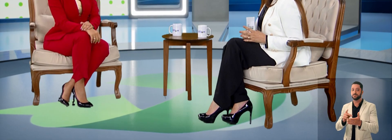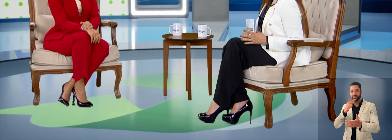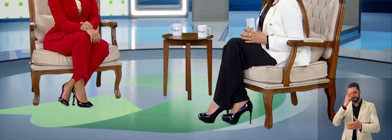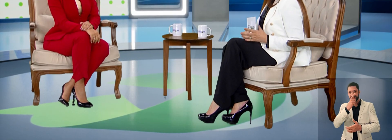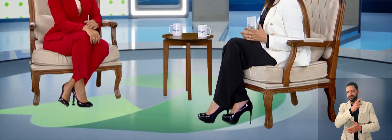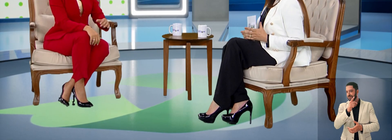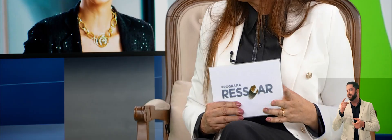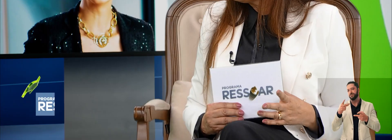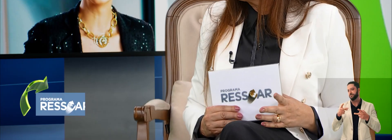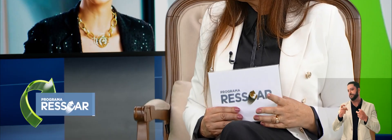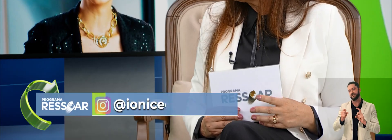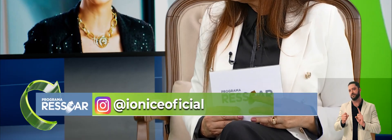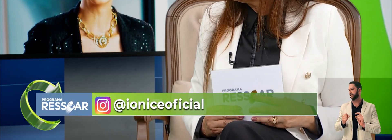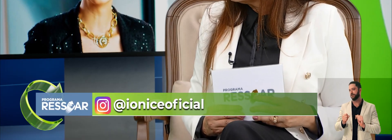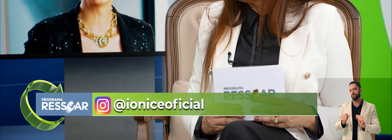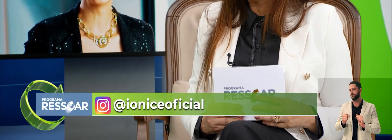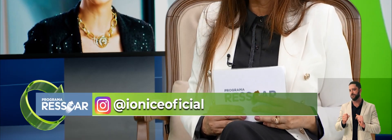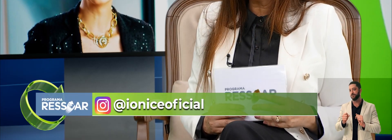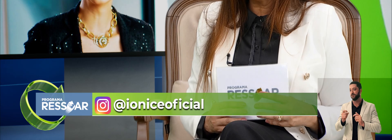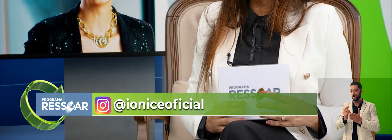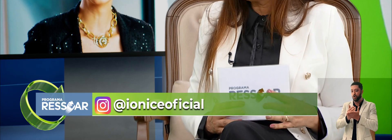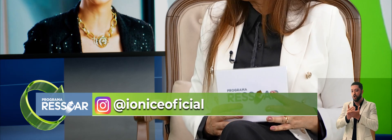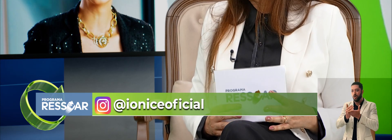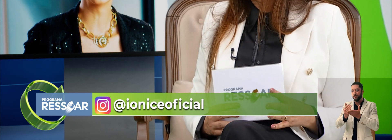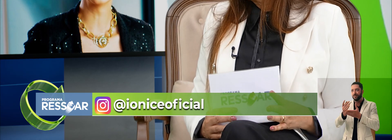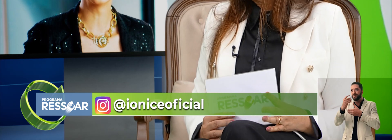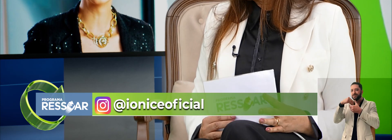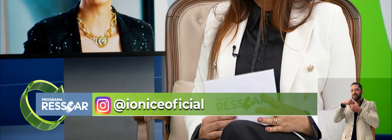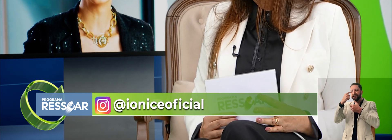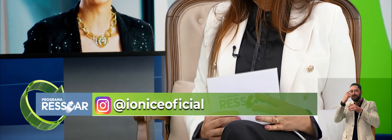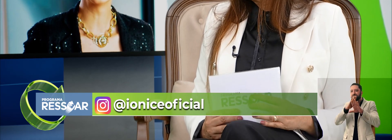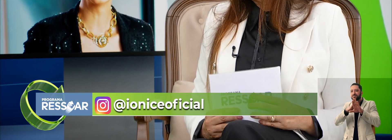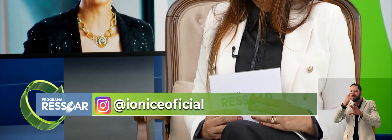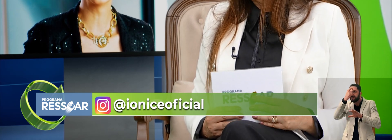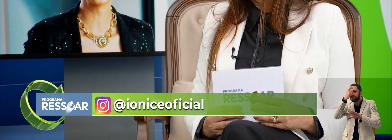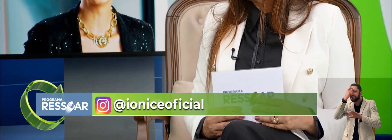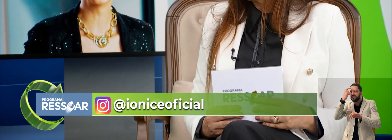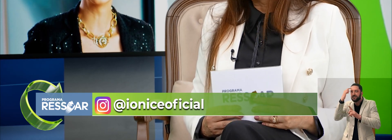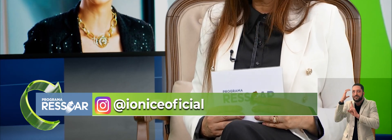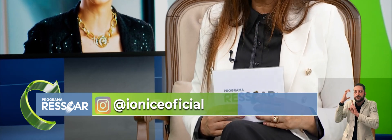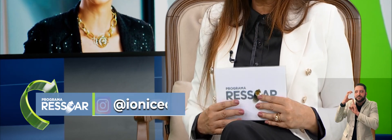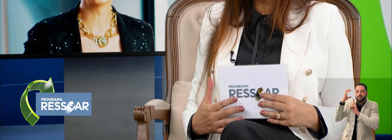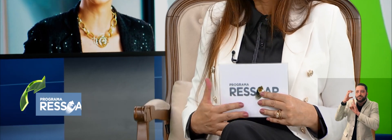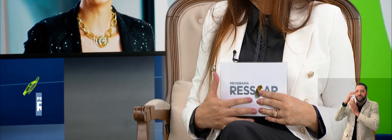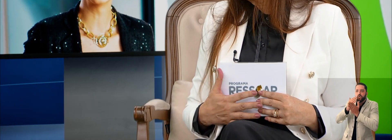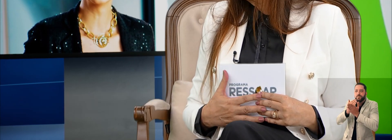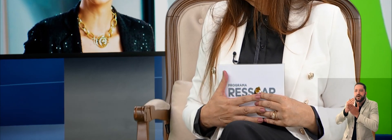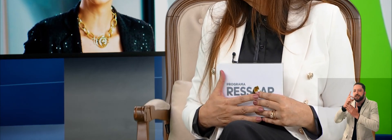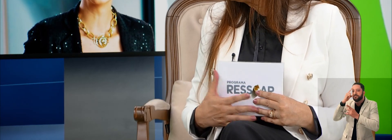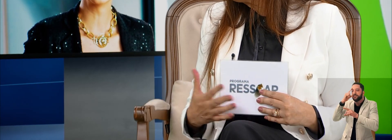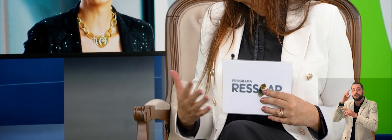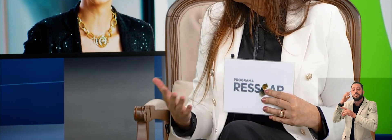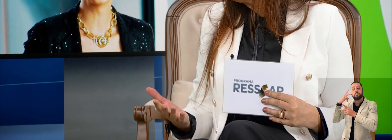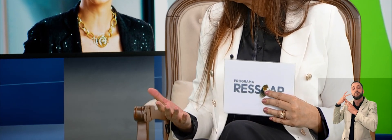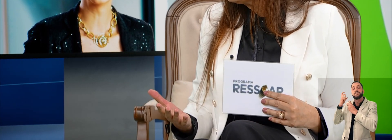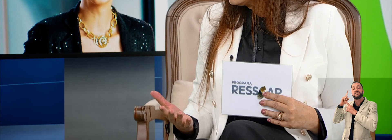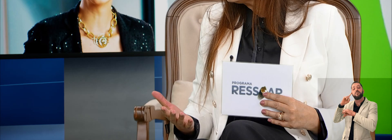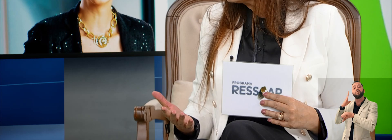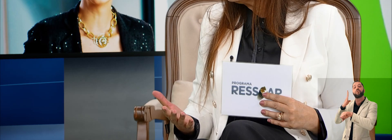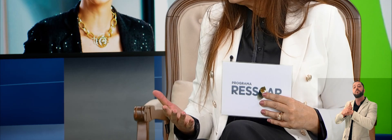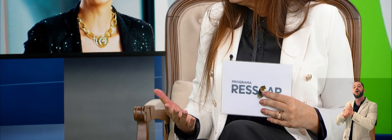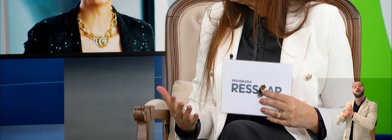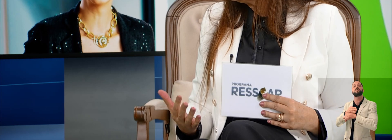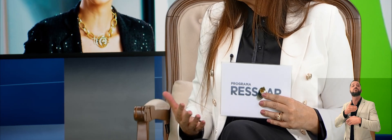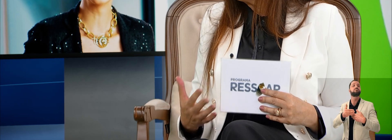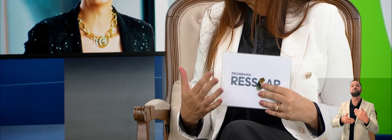e as pessoas não se dão conta, né? Porque tudo começa com a consciência. A questão é que se leva no